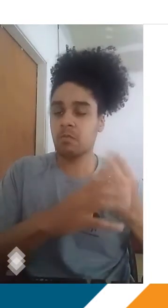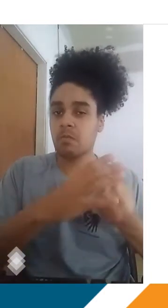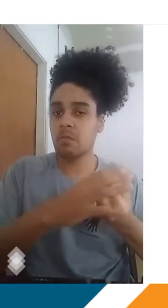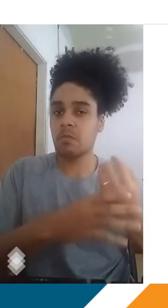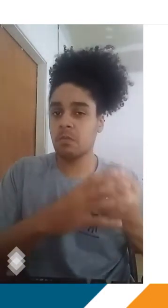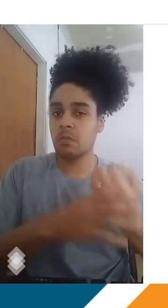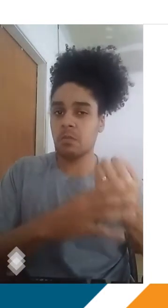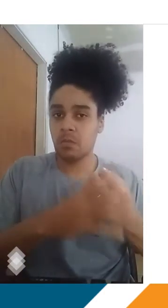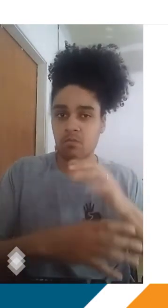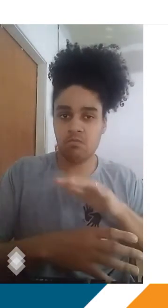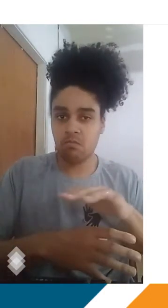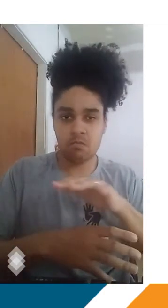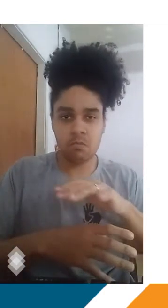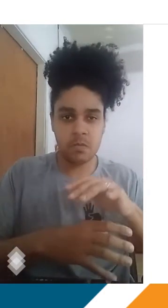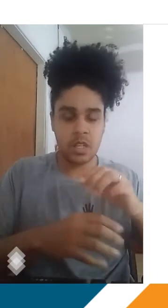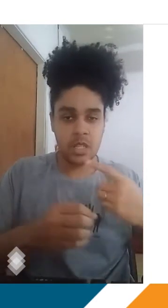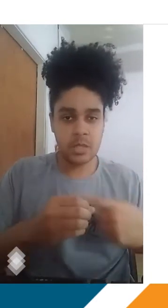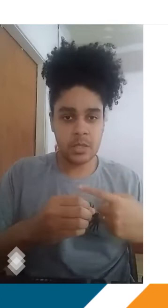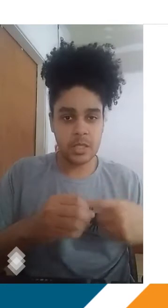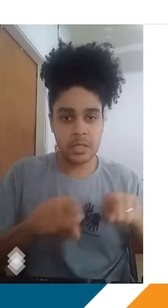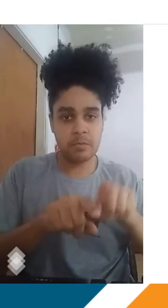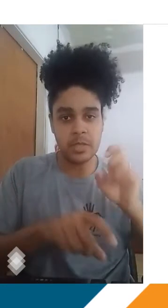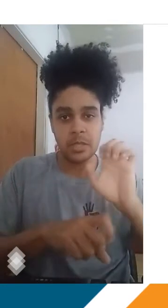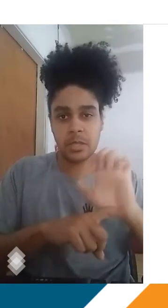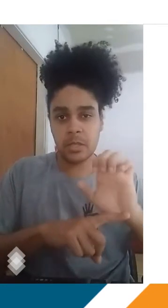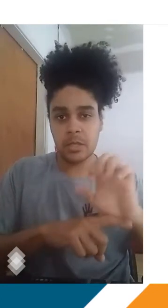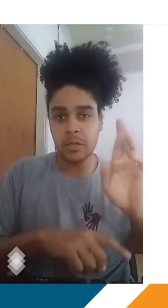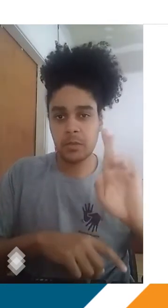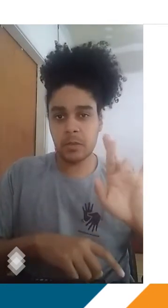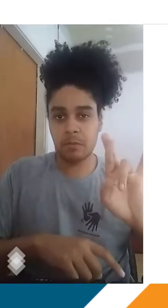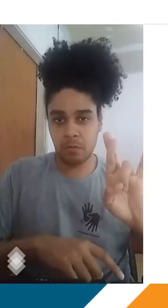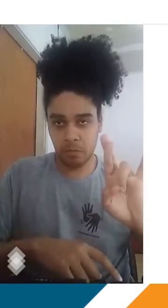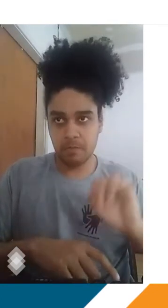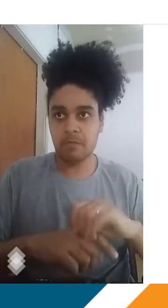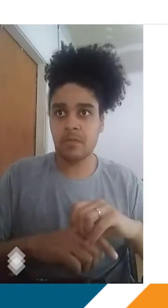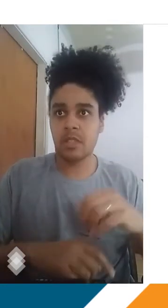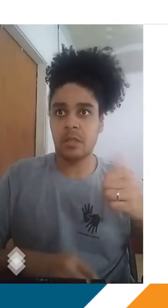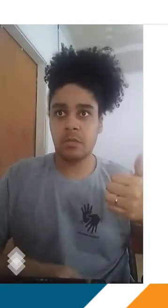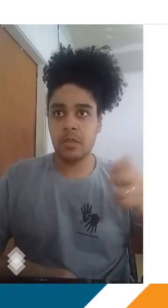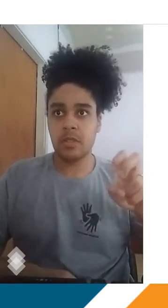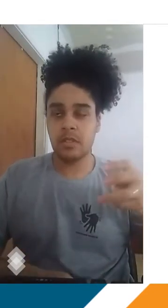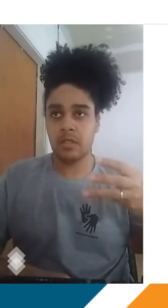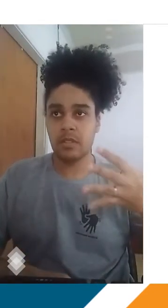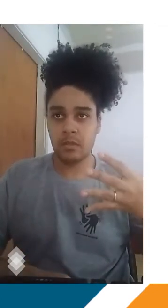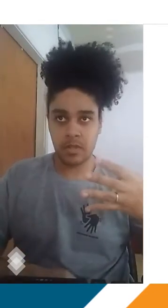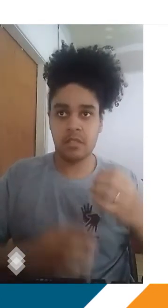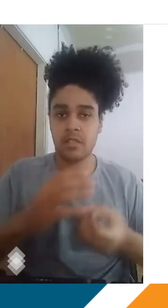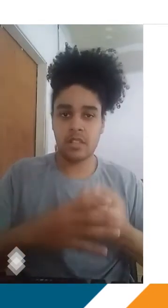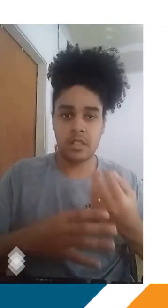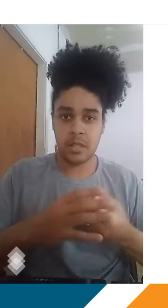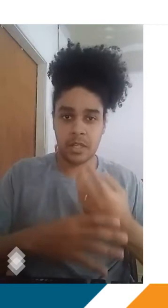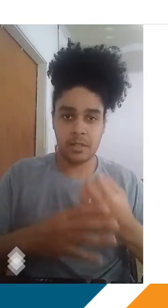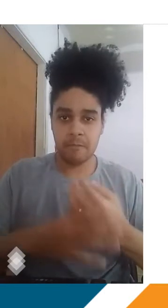territorial da cidade do Rio de Janeiro e do estado do Rio de Janeiro. Começando pela data de 1534, com a criação do sistema